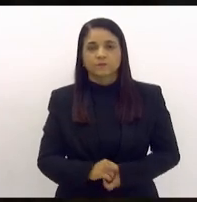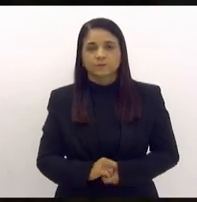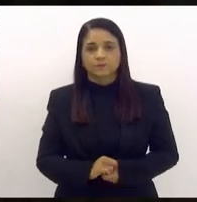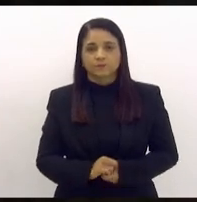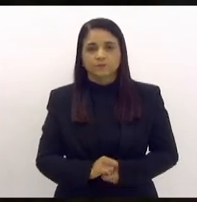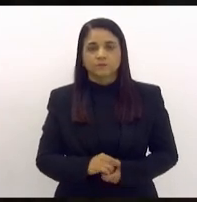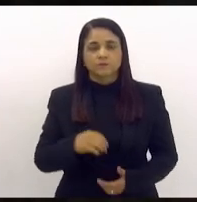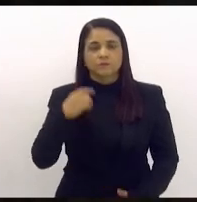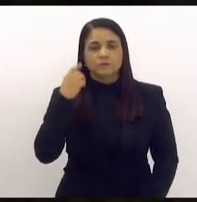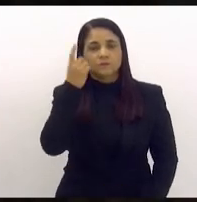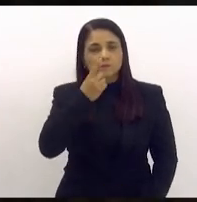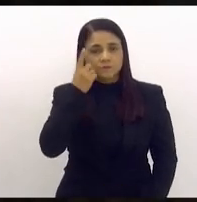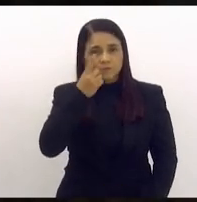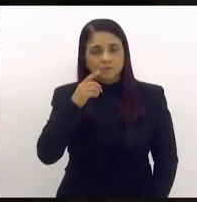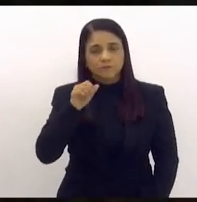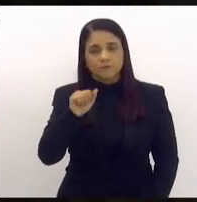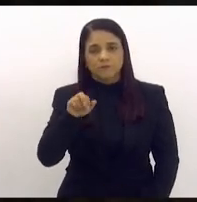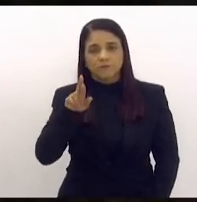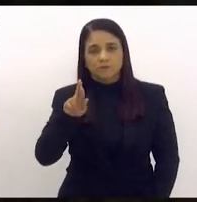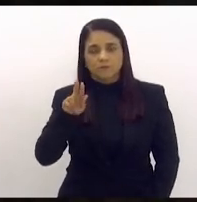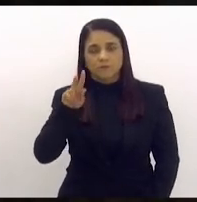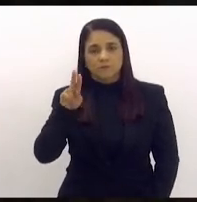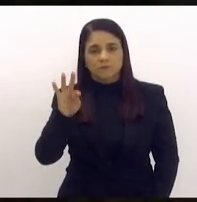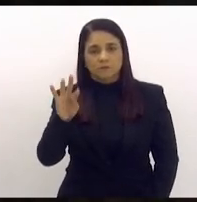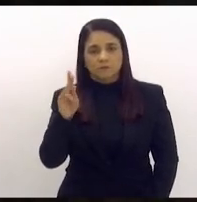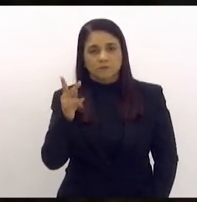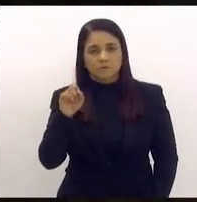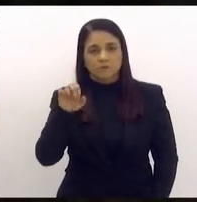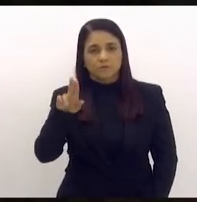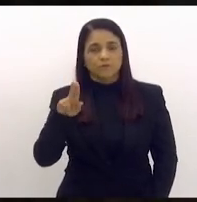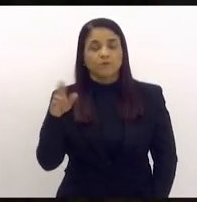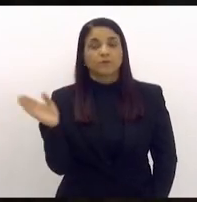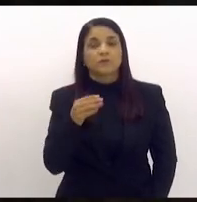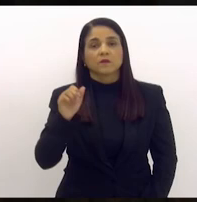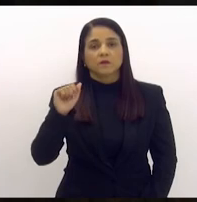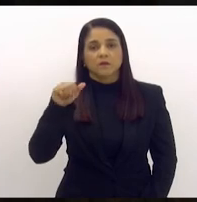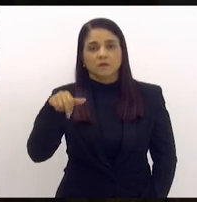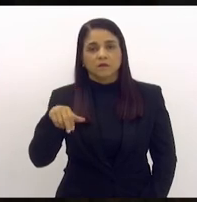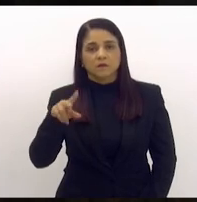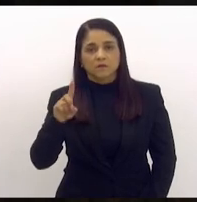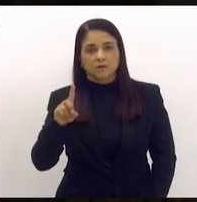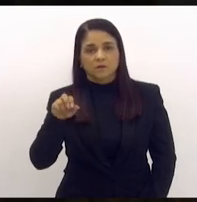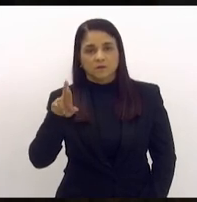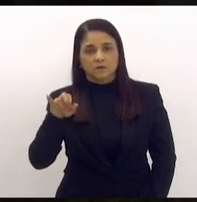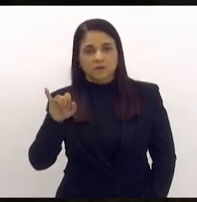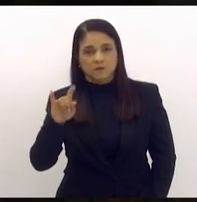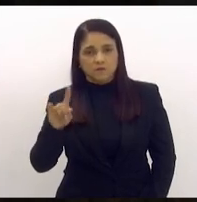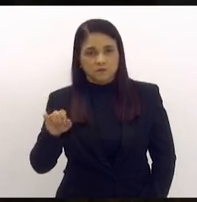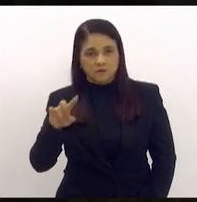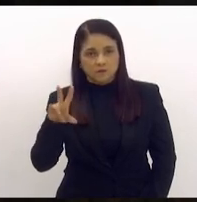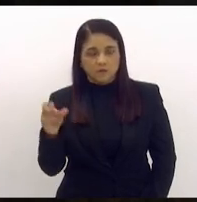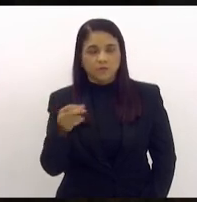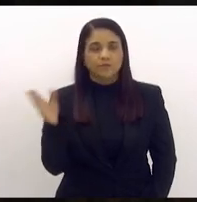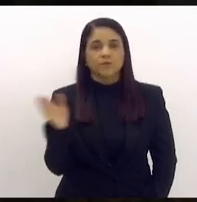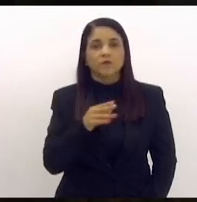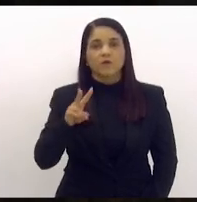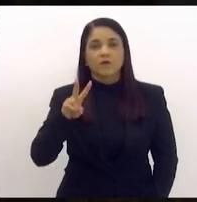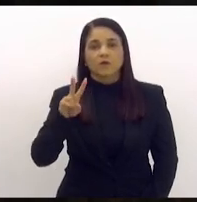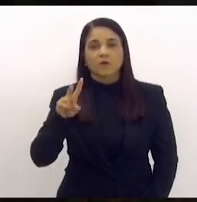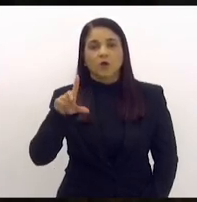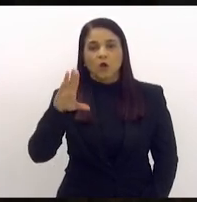deputado Arthur Monteiro, deputado Andrézinho Siriano, deputado Vinícius Cousolino,